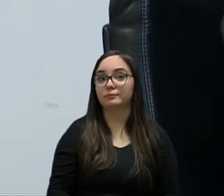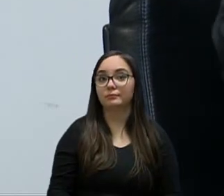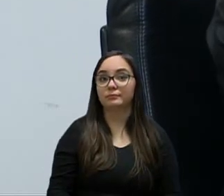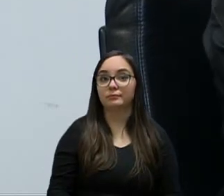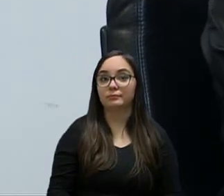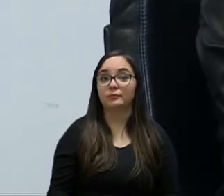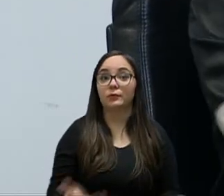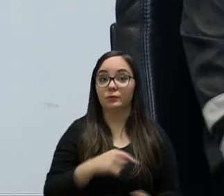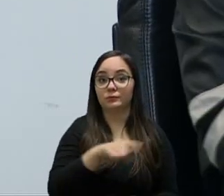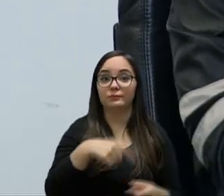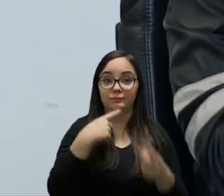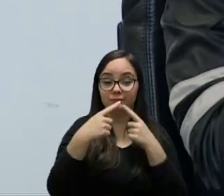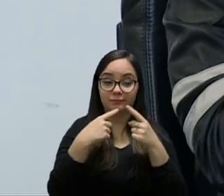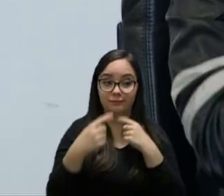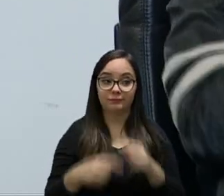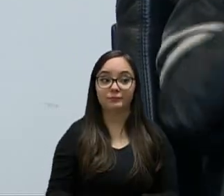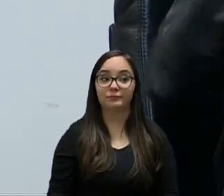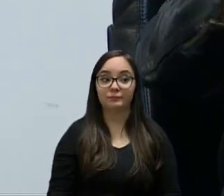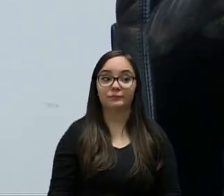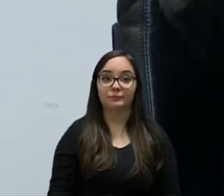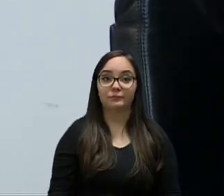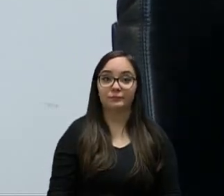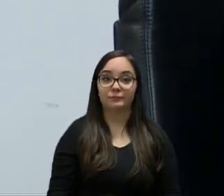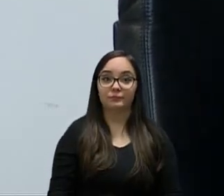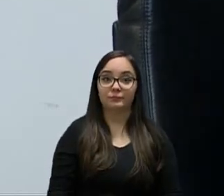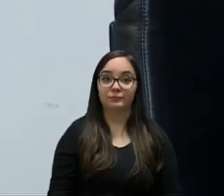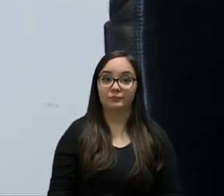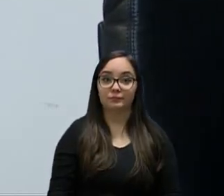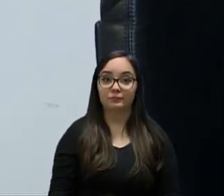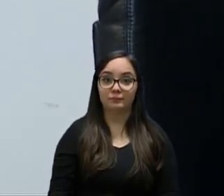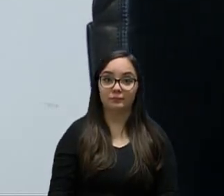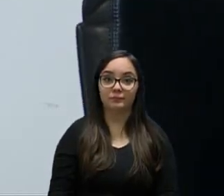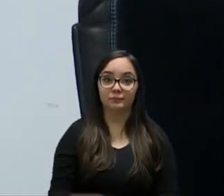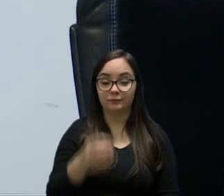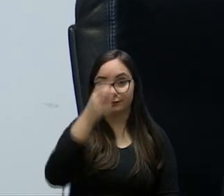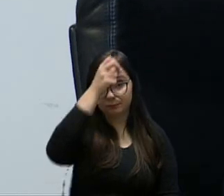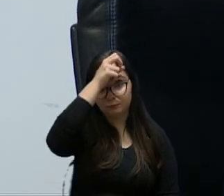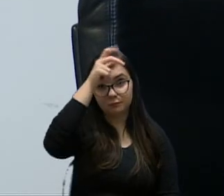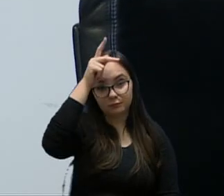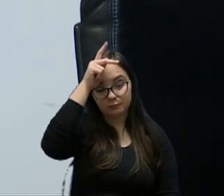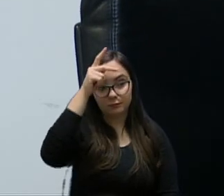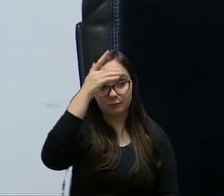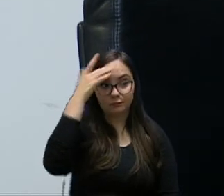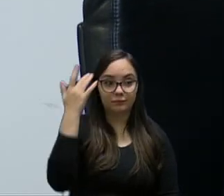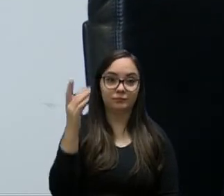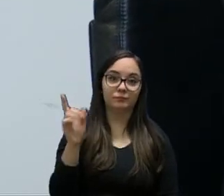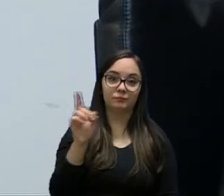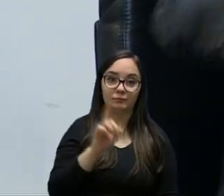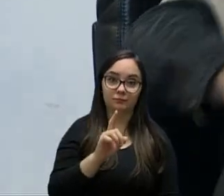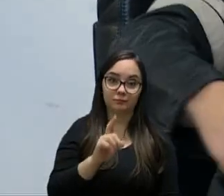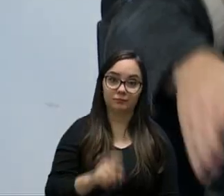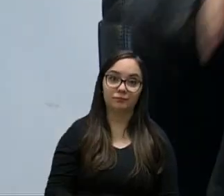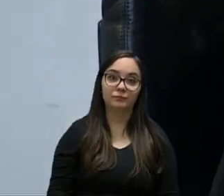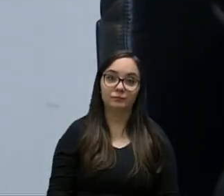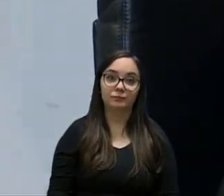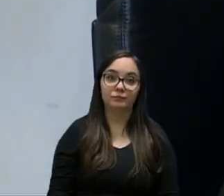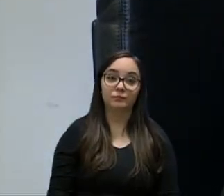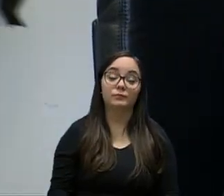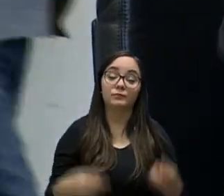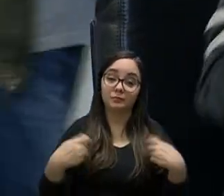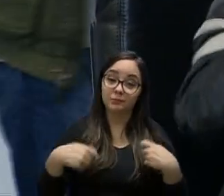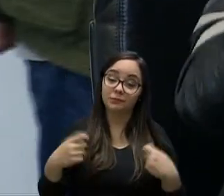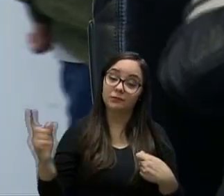daqui é o que a gente tá discutindo aqui então o candidato a prefeito a candidata ou a candidato a prefeito candidato a prefeito